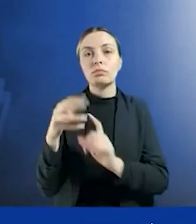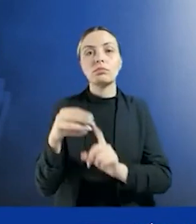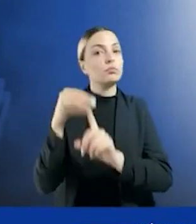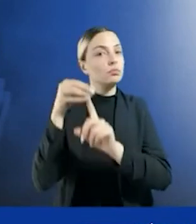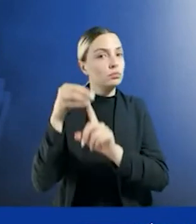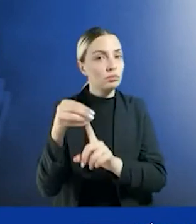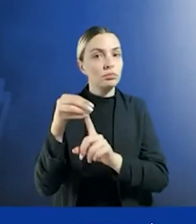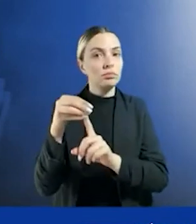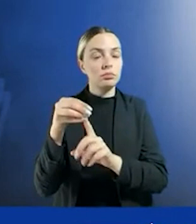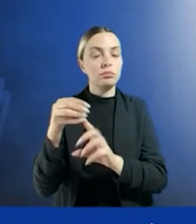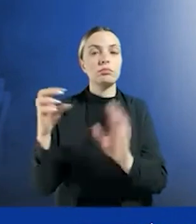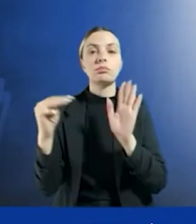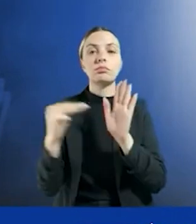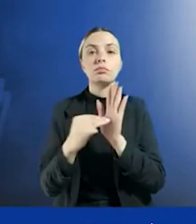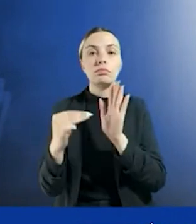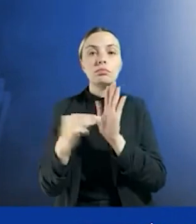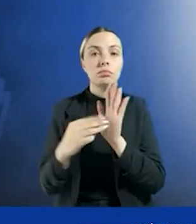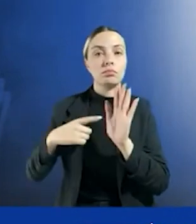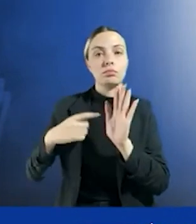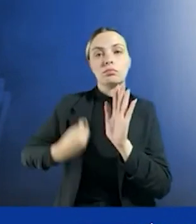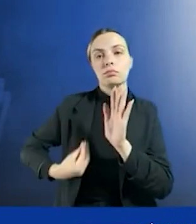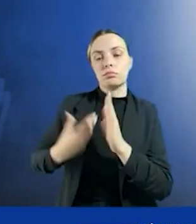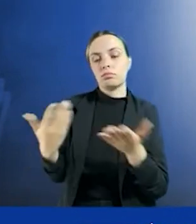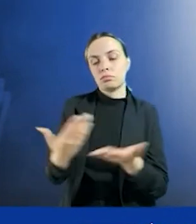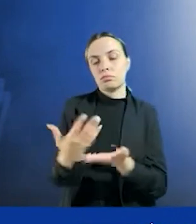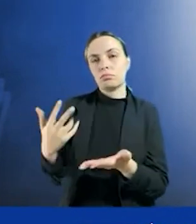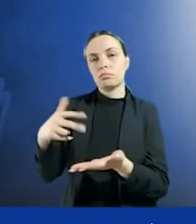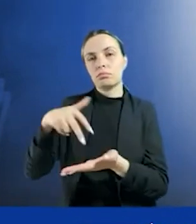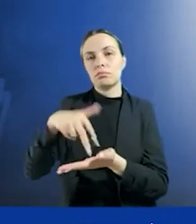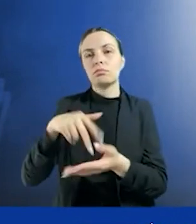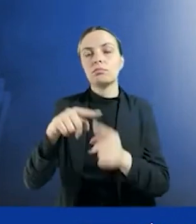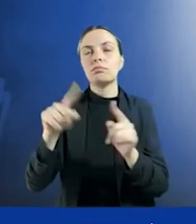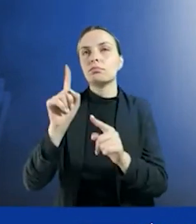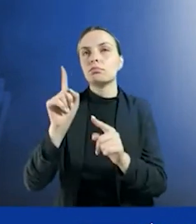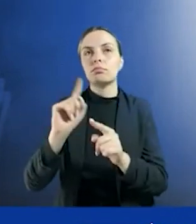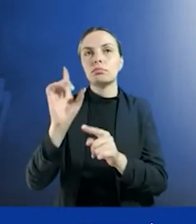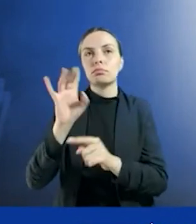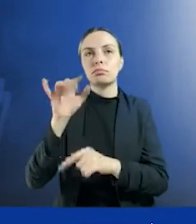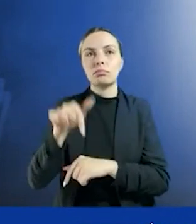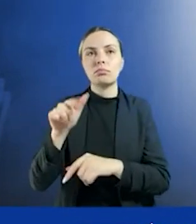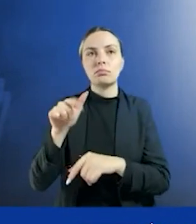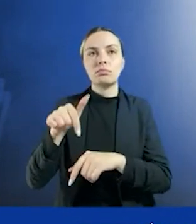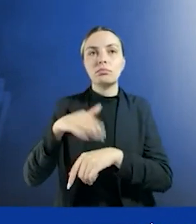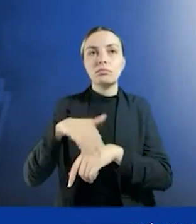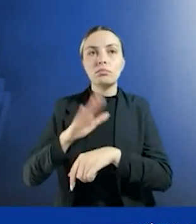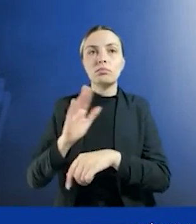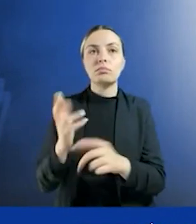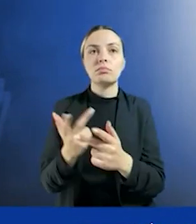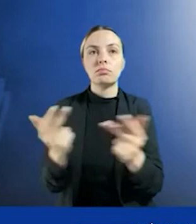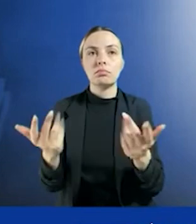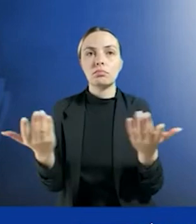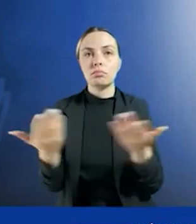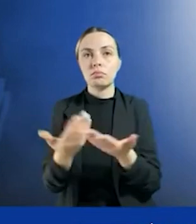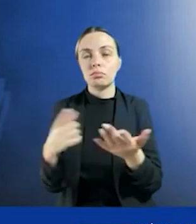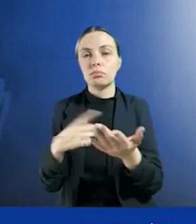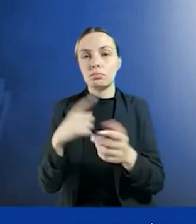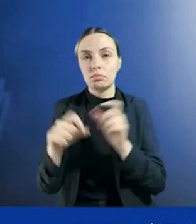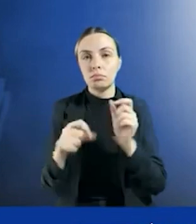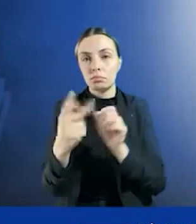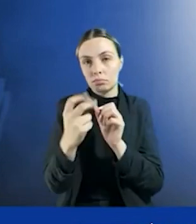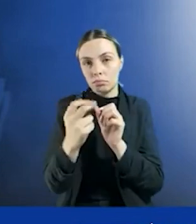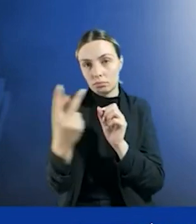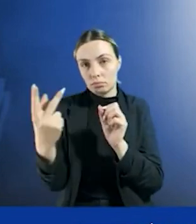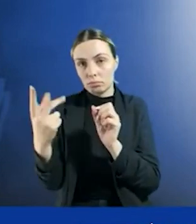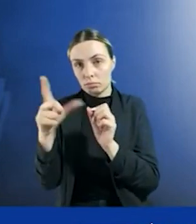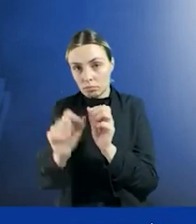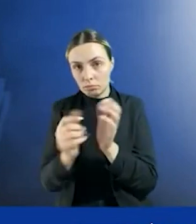de estarmos aqui, né, hoje, mas que vai muito além disso. Então, hoje nós temos, desde 2010, são 12